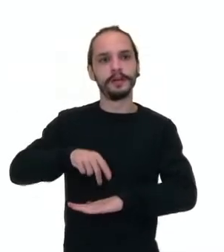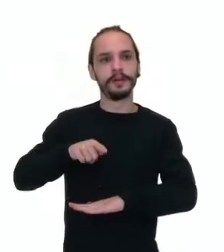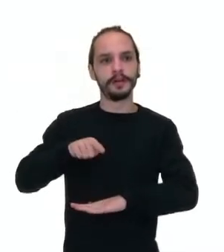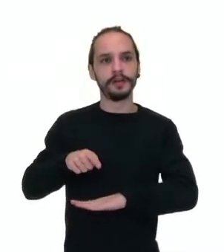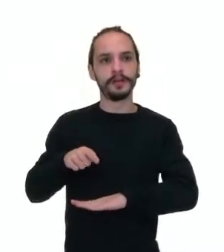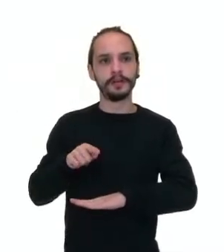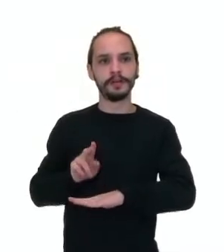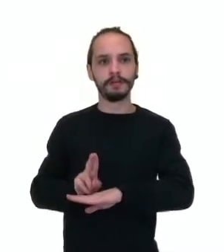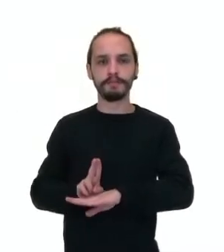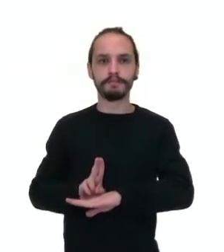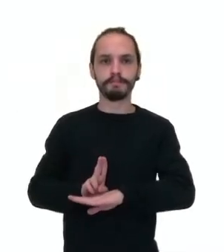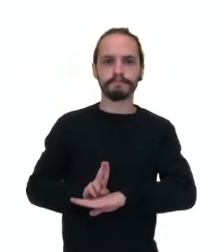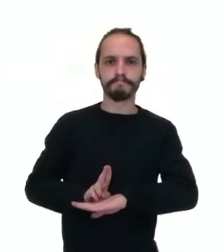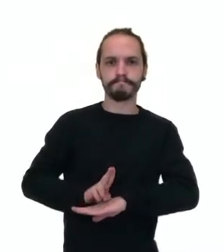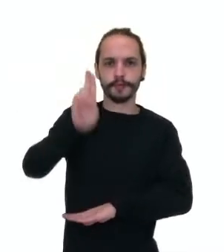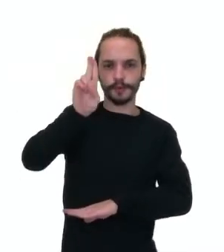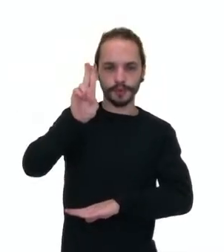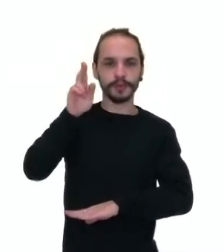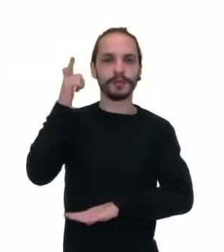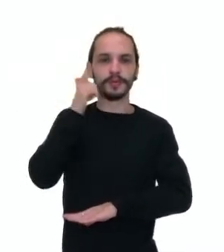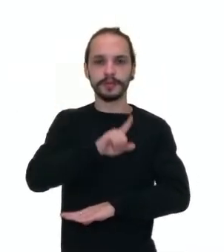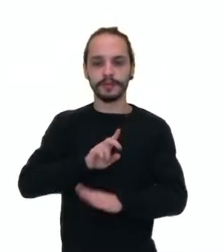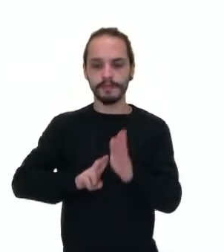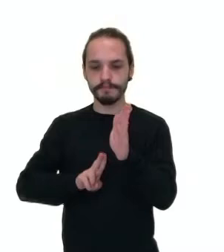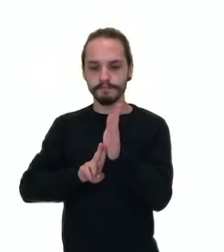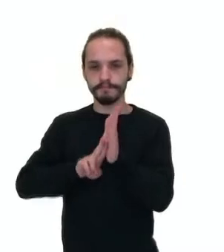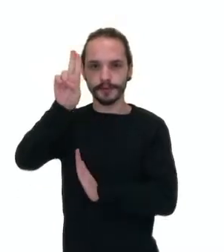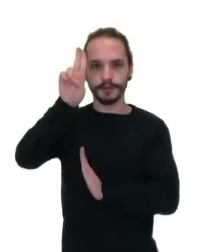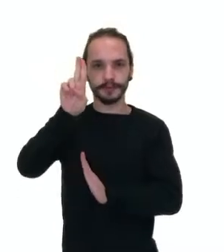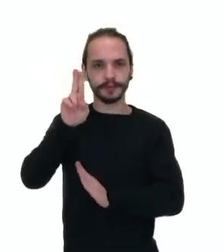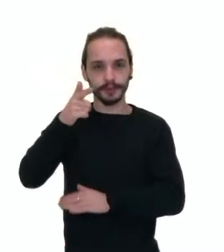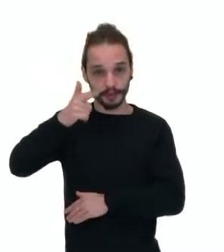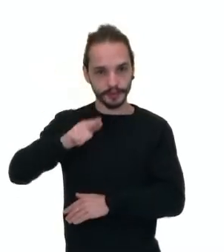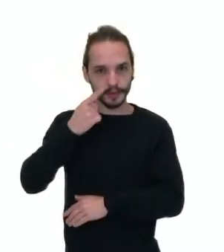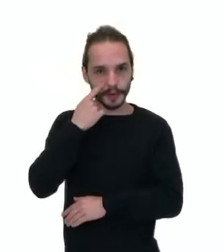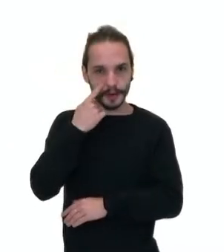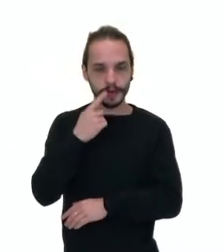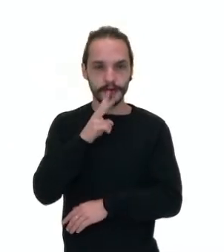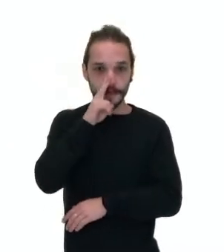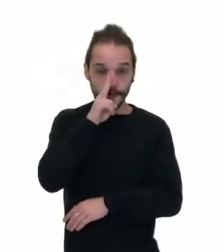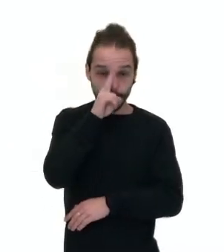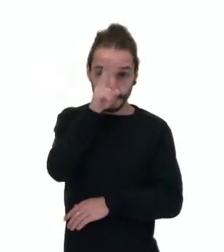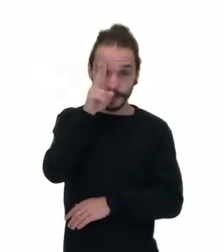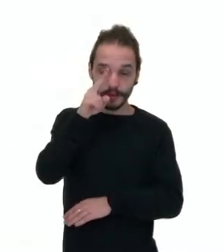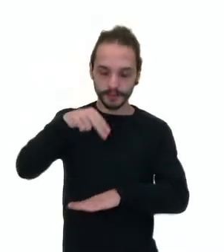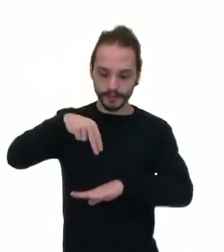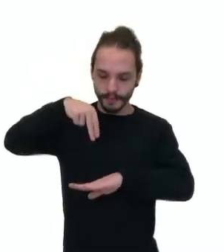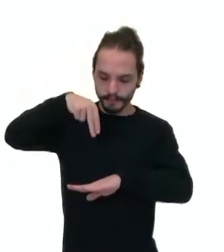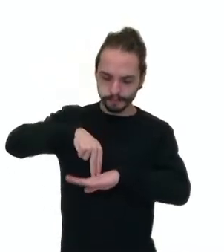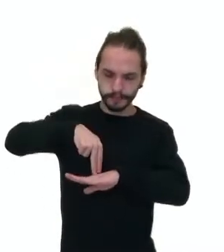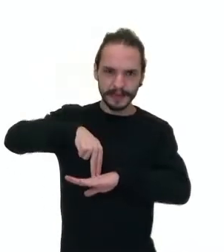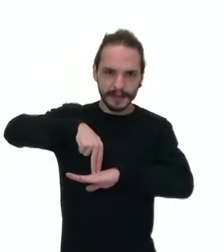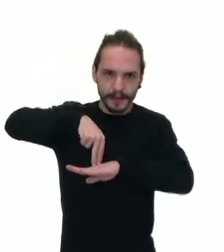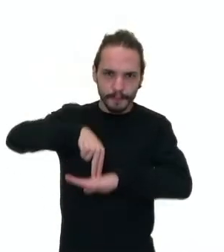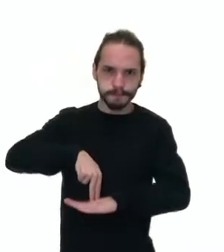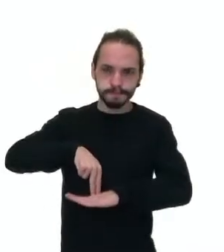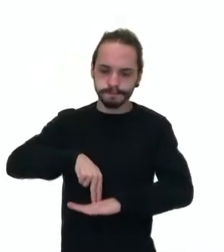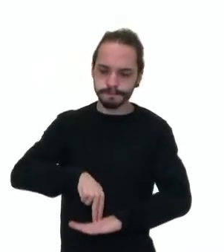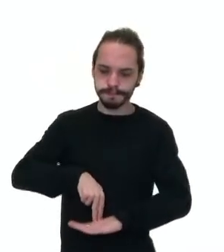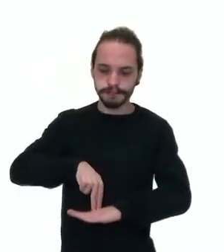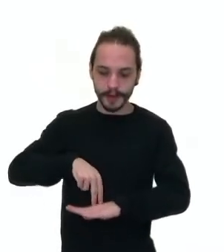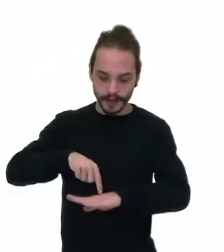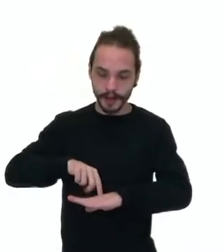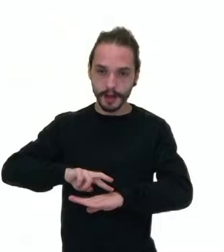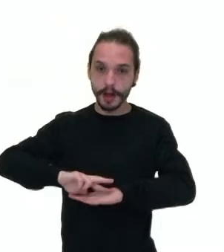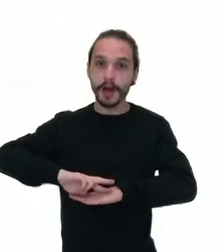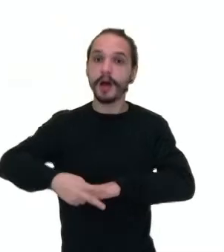ao chão, o foguete é impulsionado para cima. Então, de novo, uma enorme força é feita contra o chão. E, em reação à